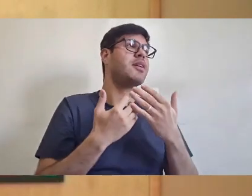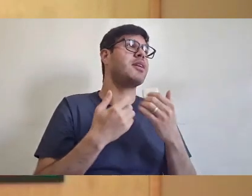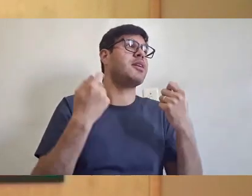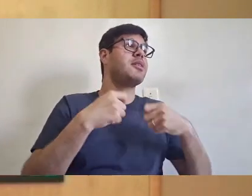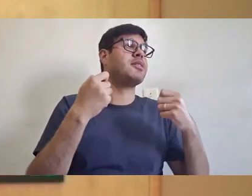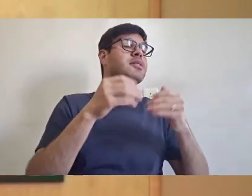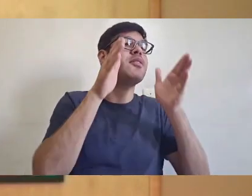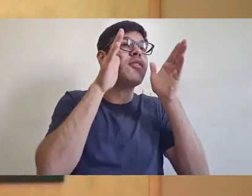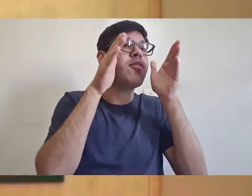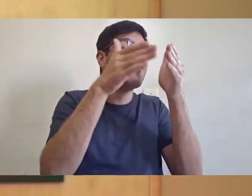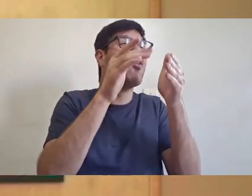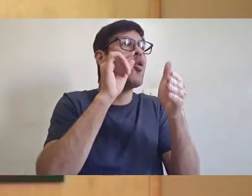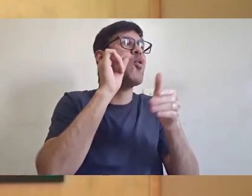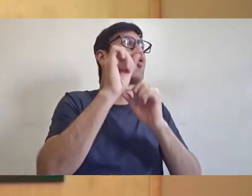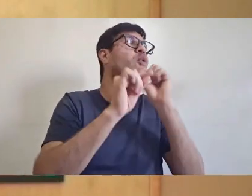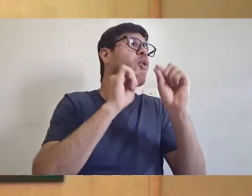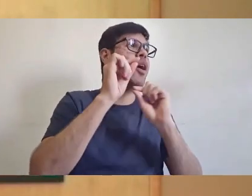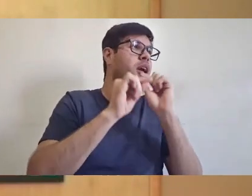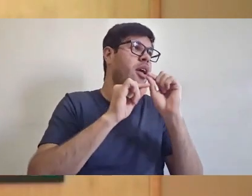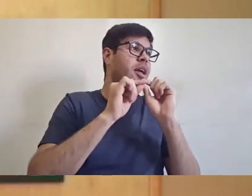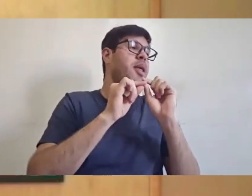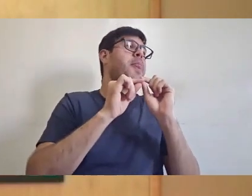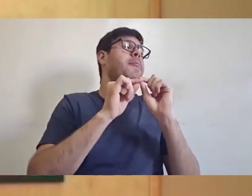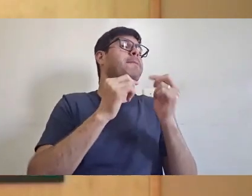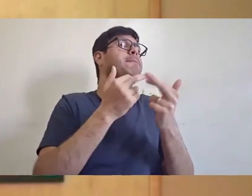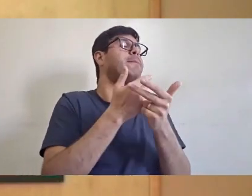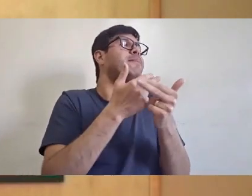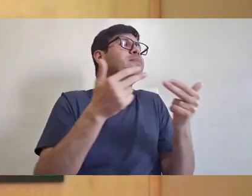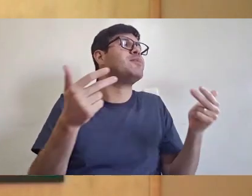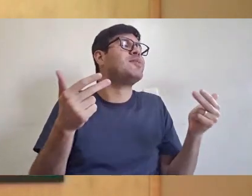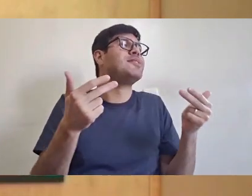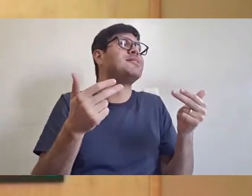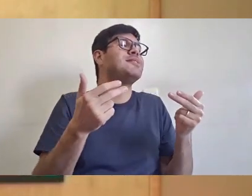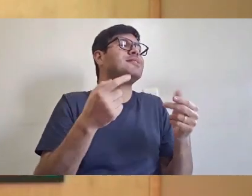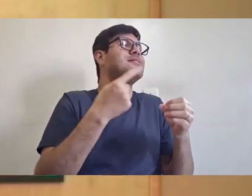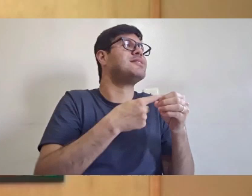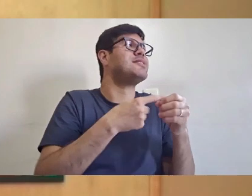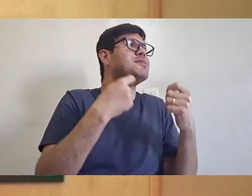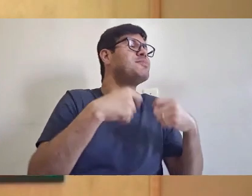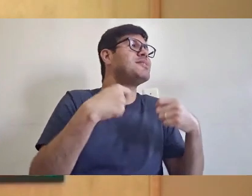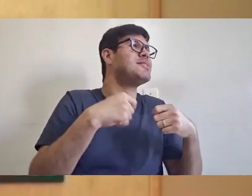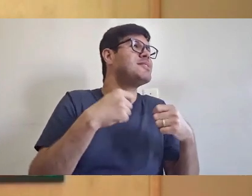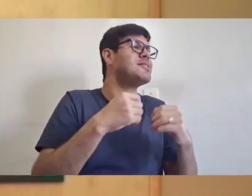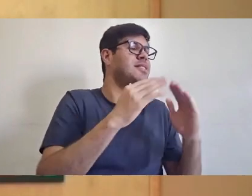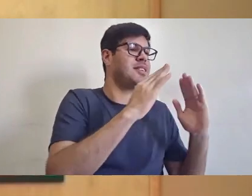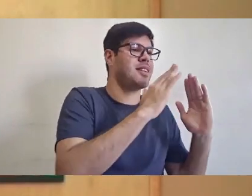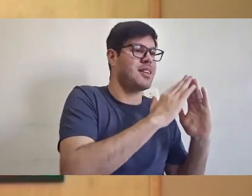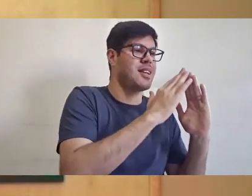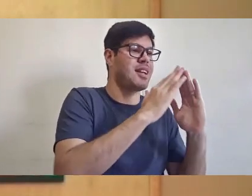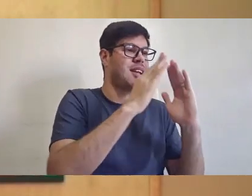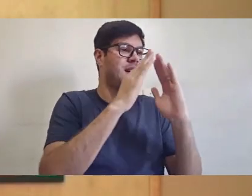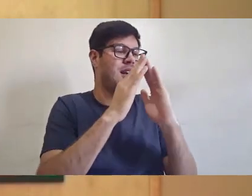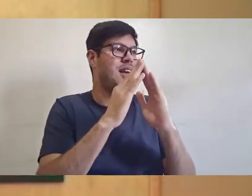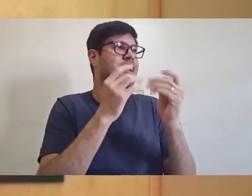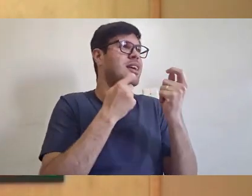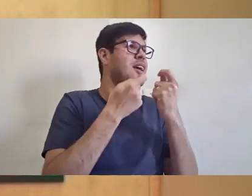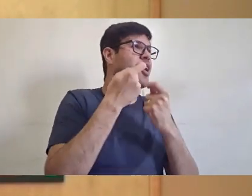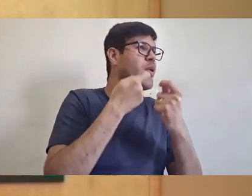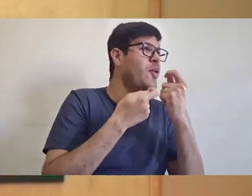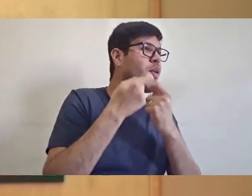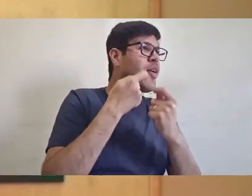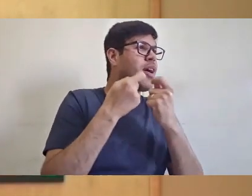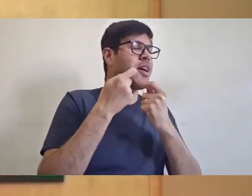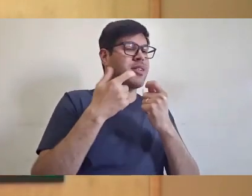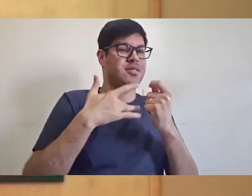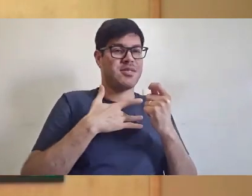que voltar as suas forças para todas as coisas que uma cidade precisa ter: